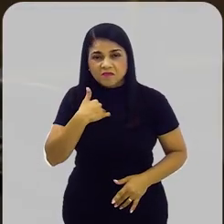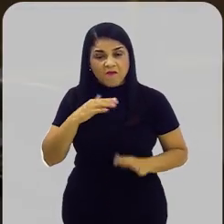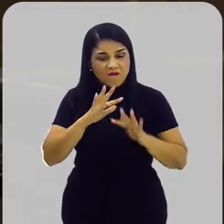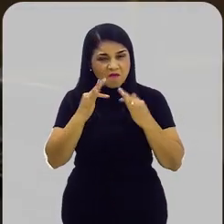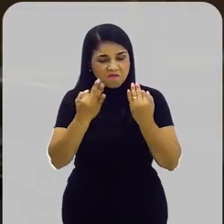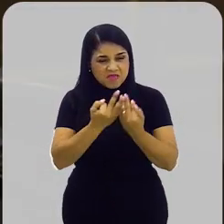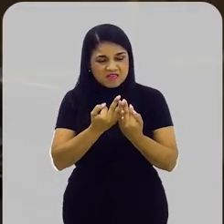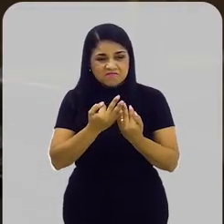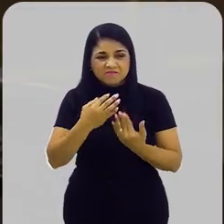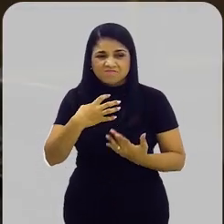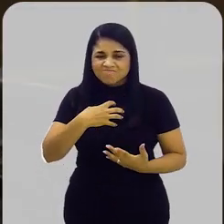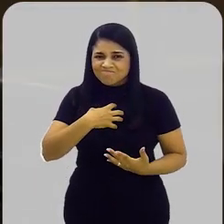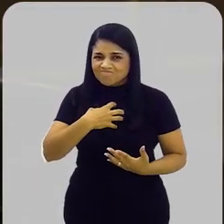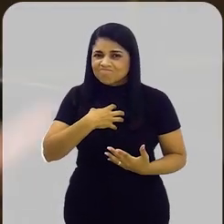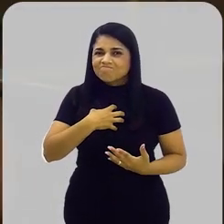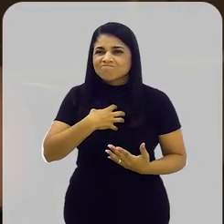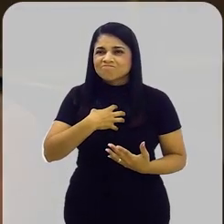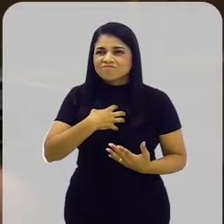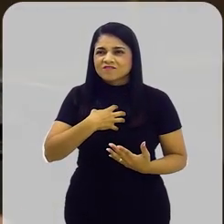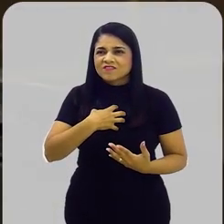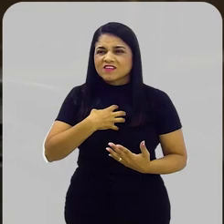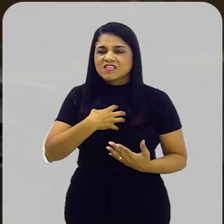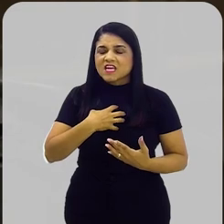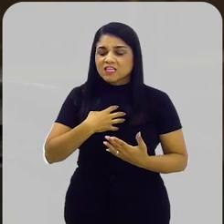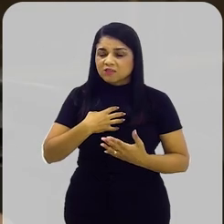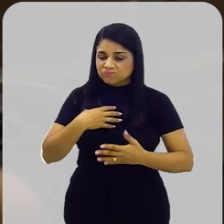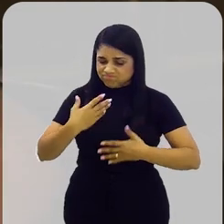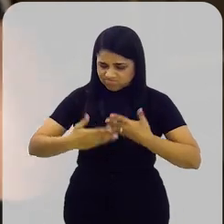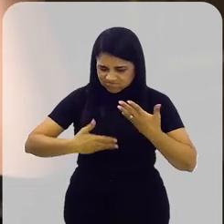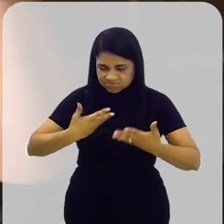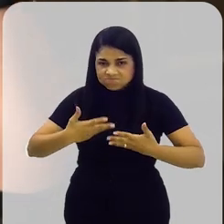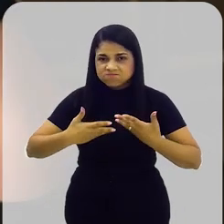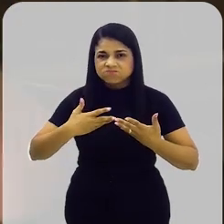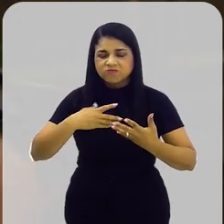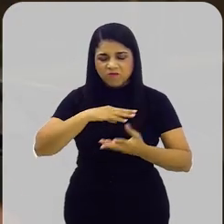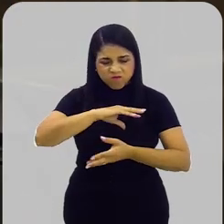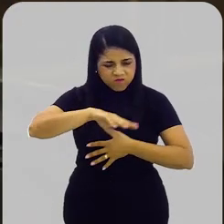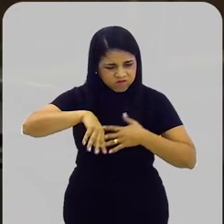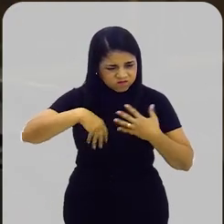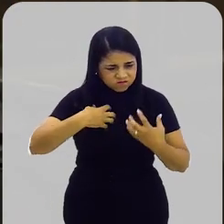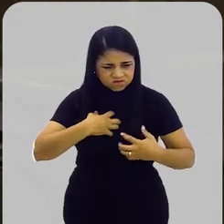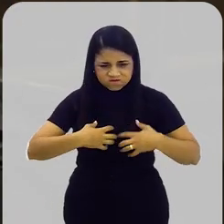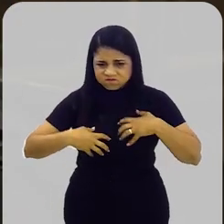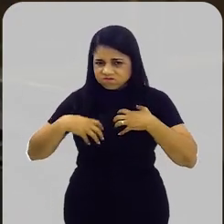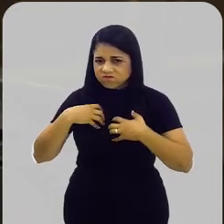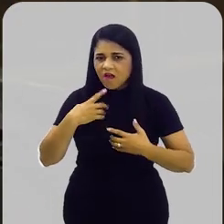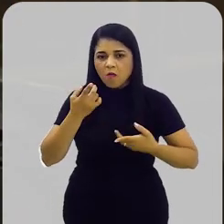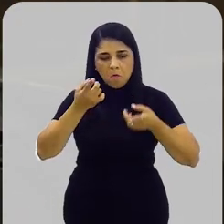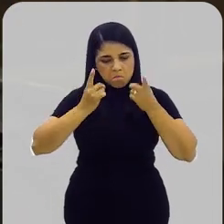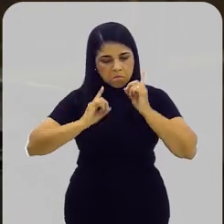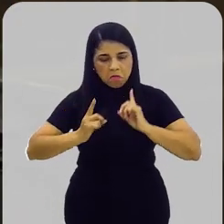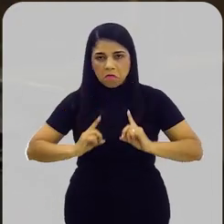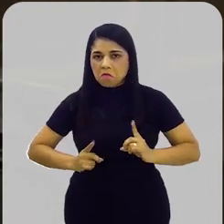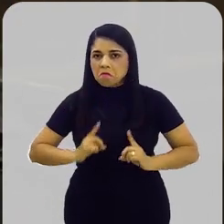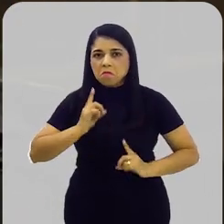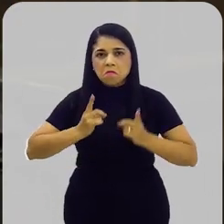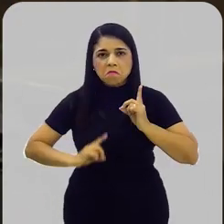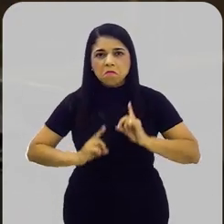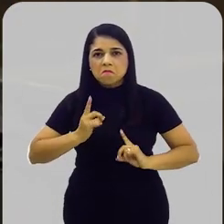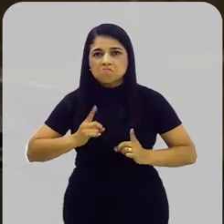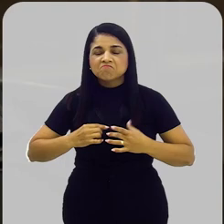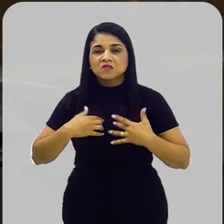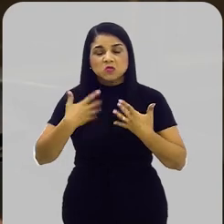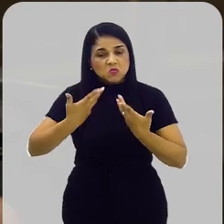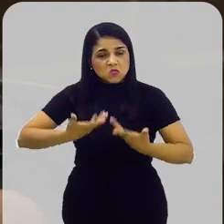mexeu muito comigo. E eu acho que desencadeou, né, muitas outras coisas. E aí acabei entrando em depressão.